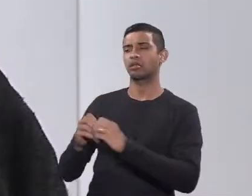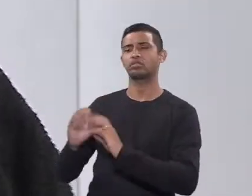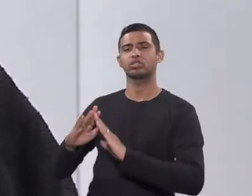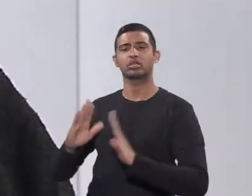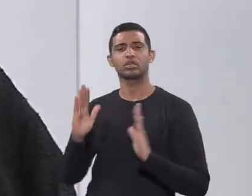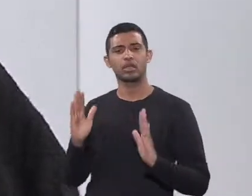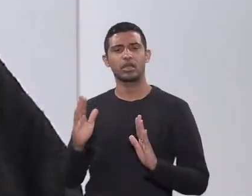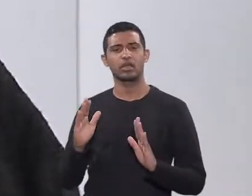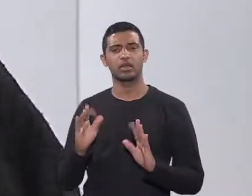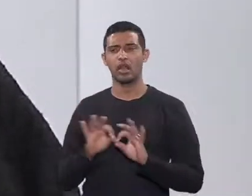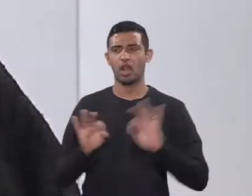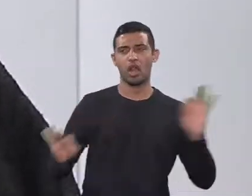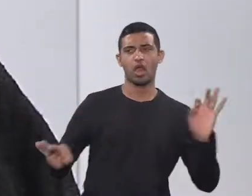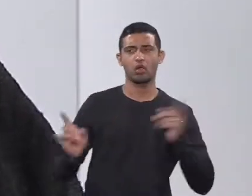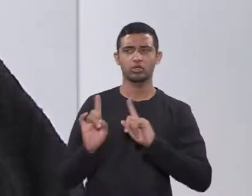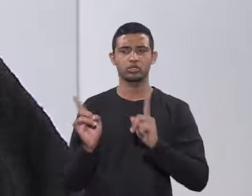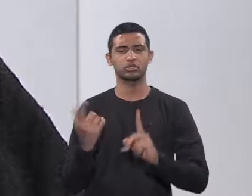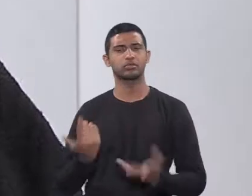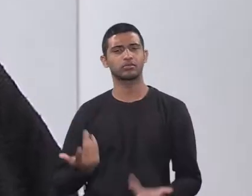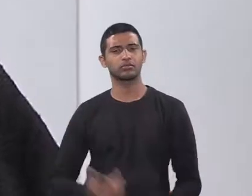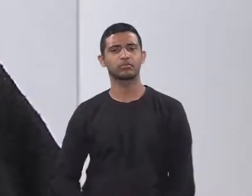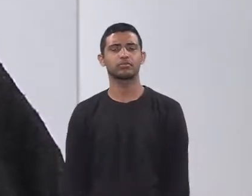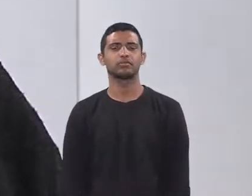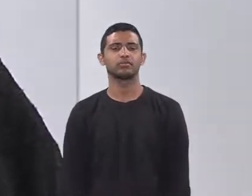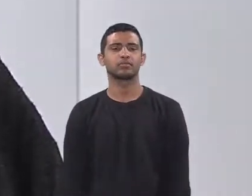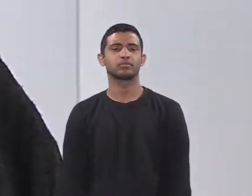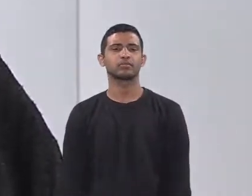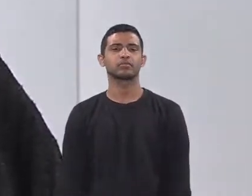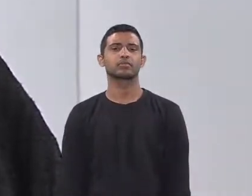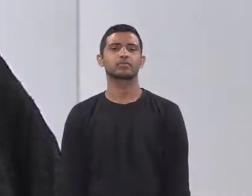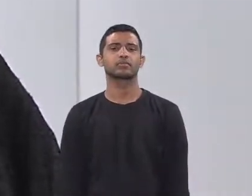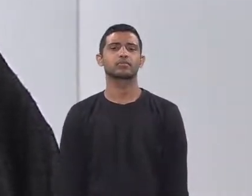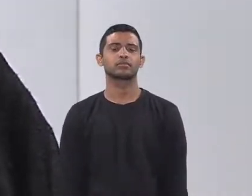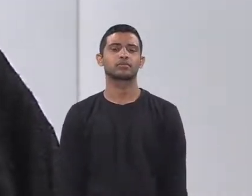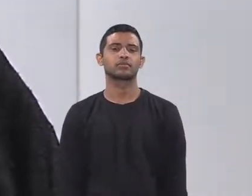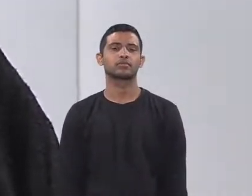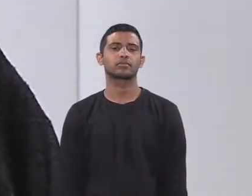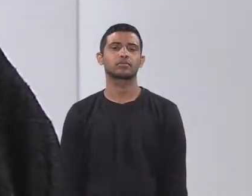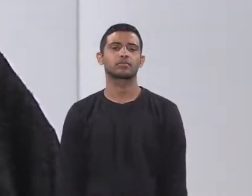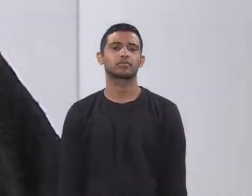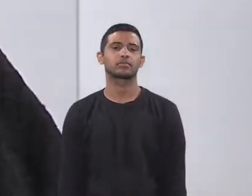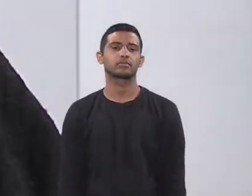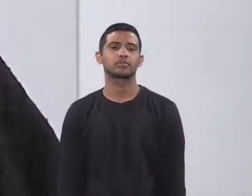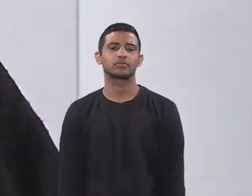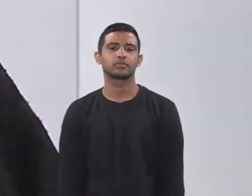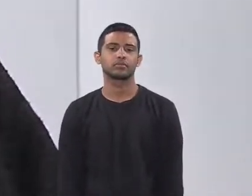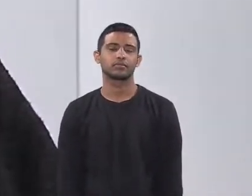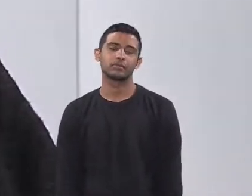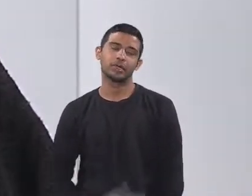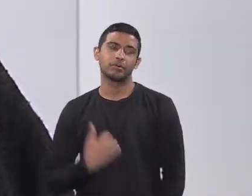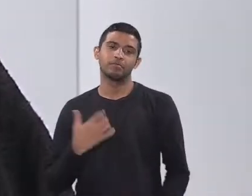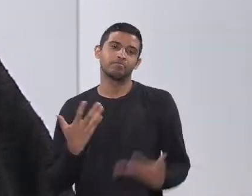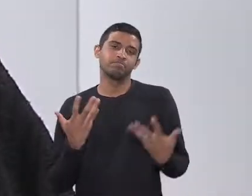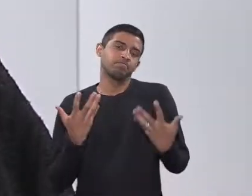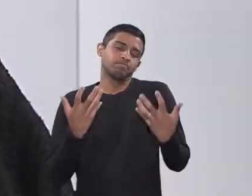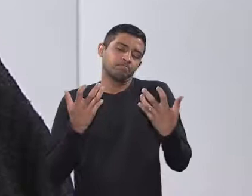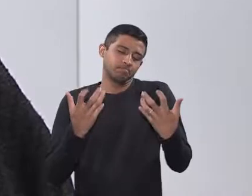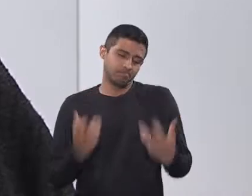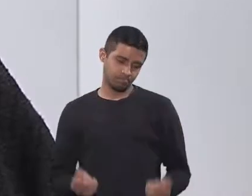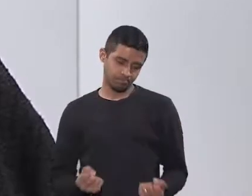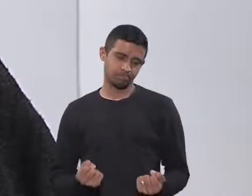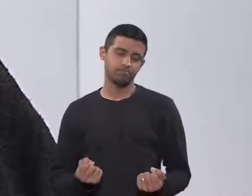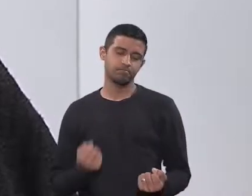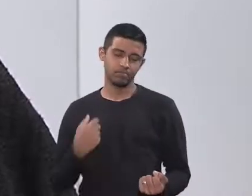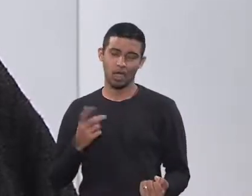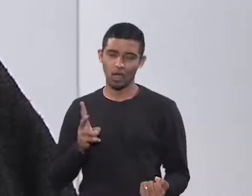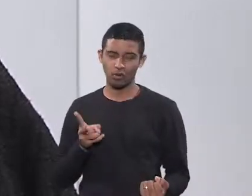para mais próximo de casa, porque ficava mais fácil para mim. E eu tive de aceitar e continuava